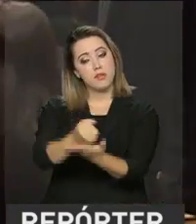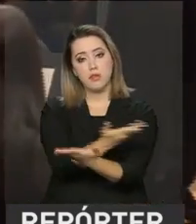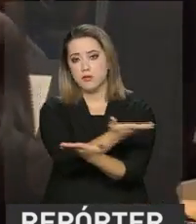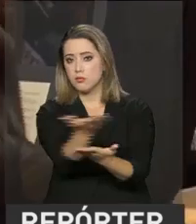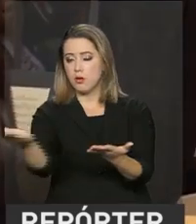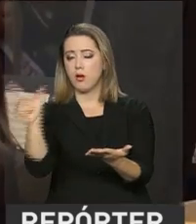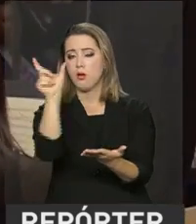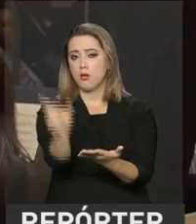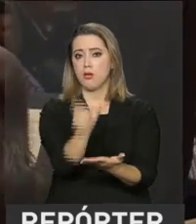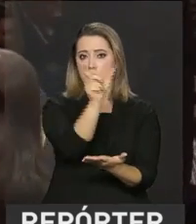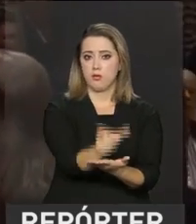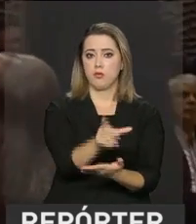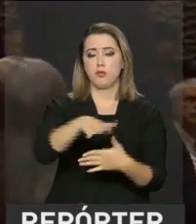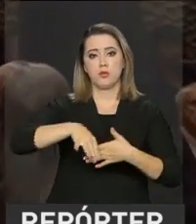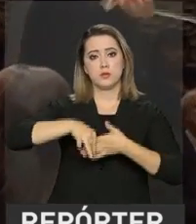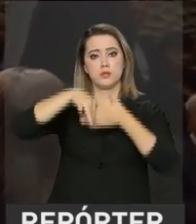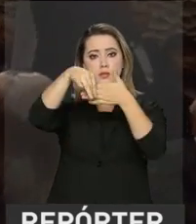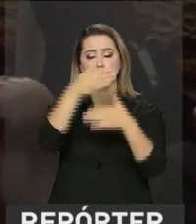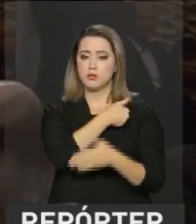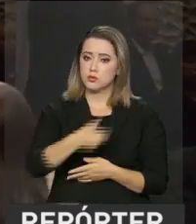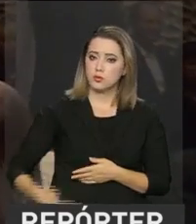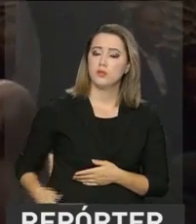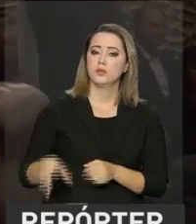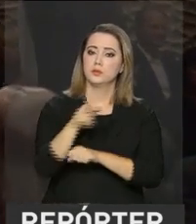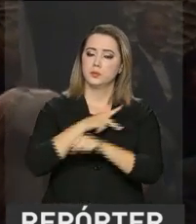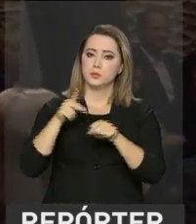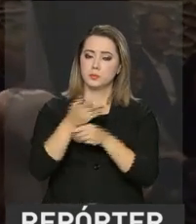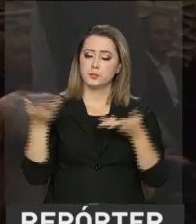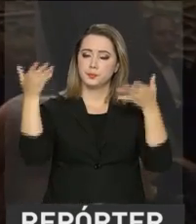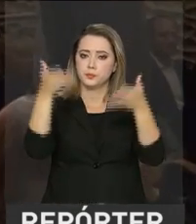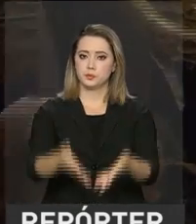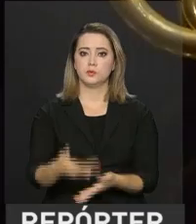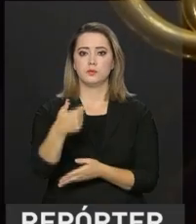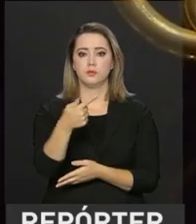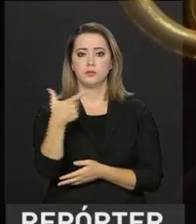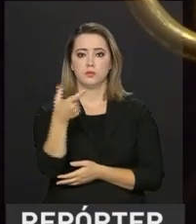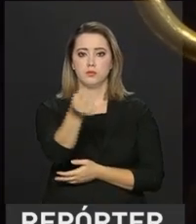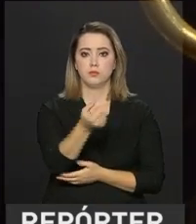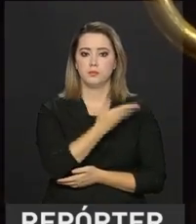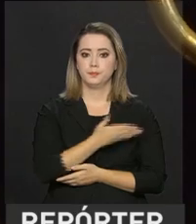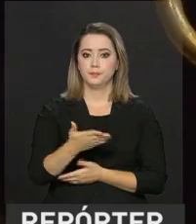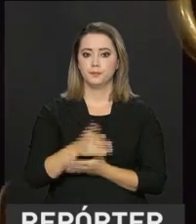aos chefes de Estado e chefes de governo dos países que fazem parte do G20.